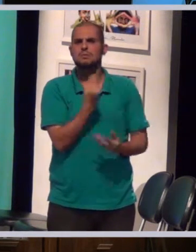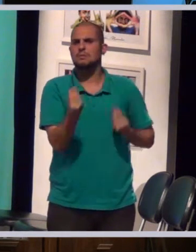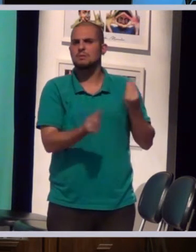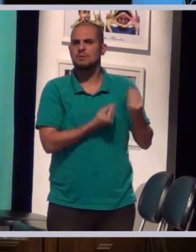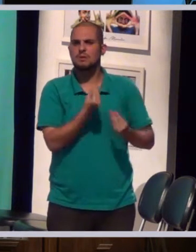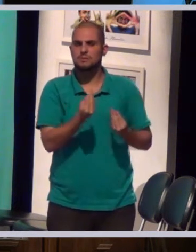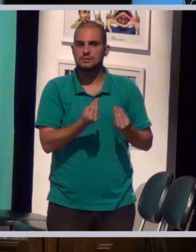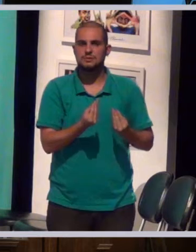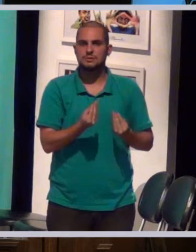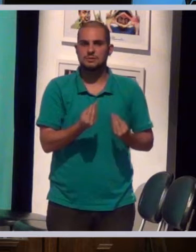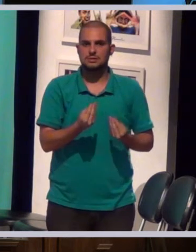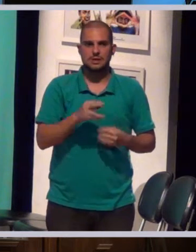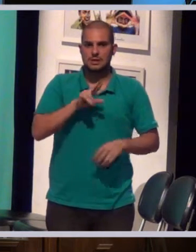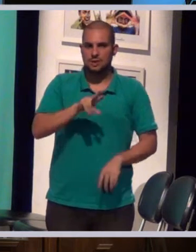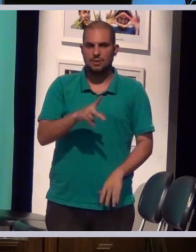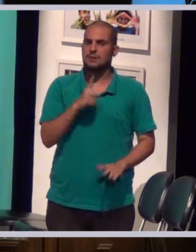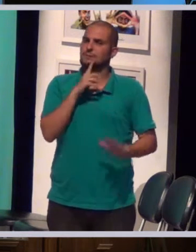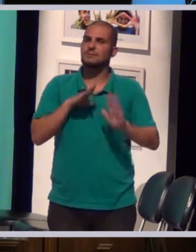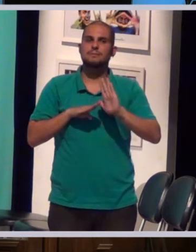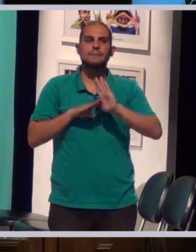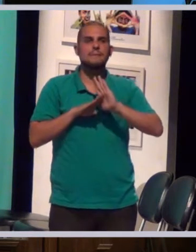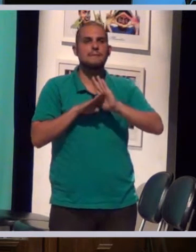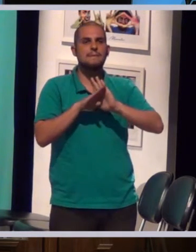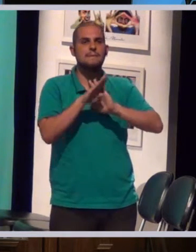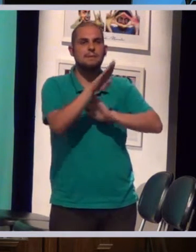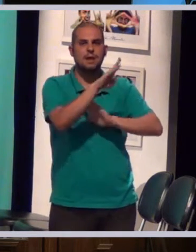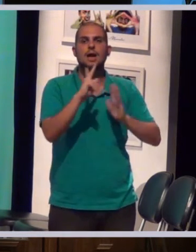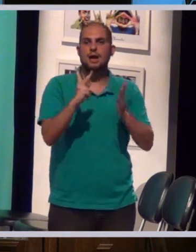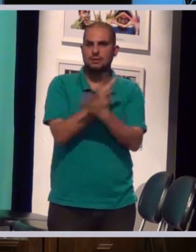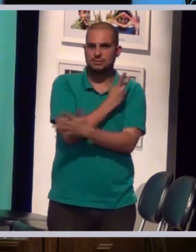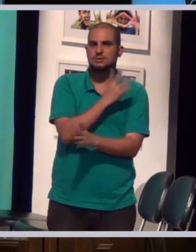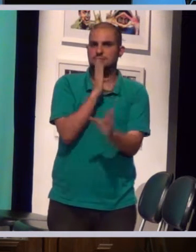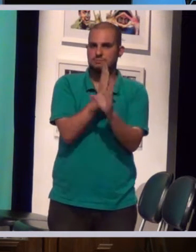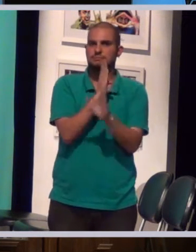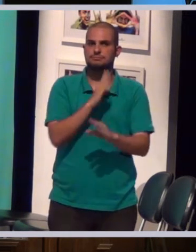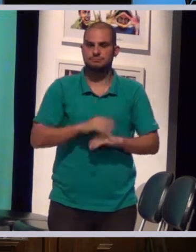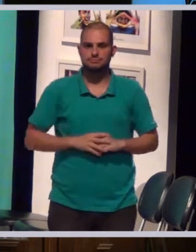da habilidade? Ela não foi contínua, houve algumas diferenças.